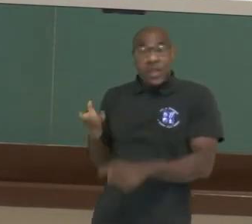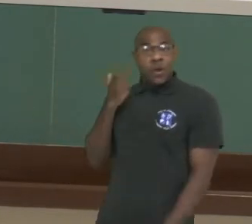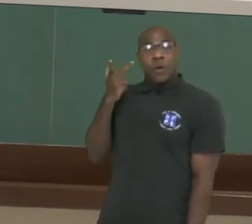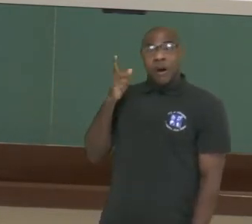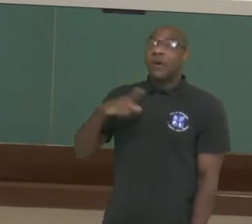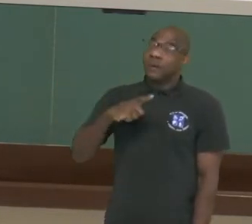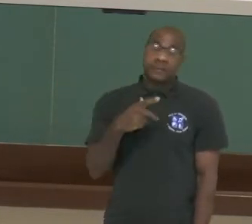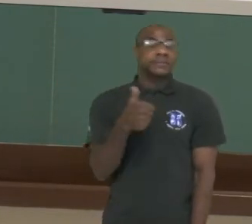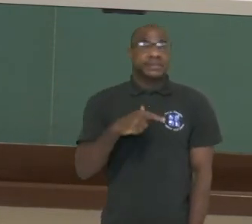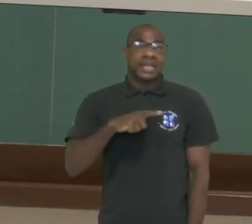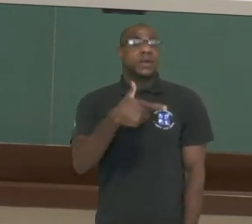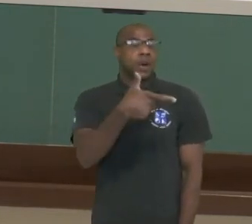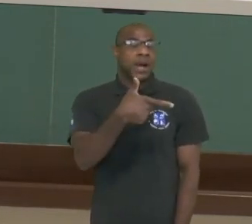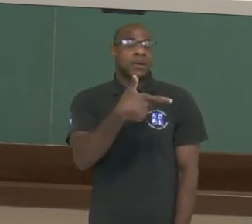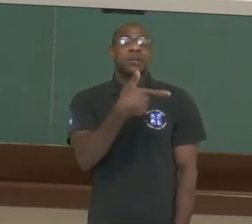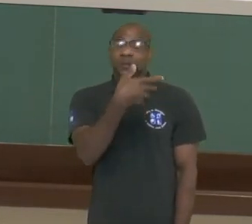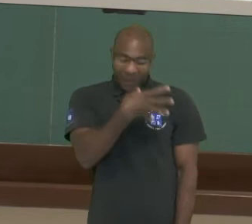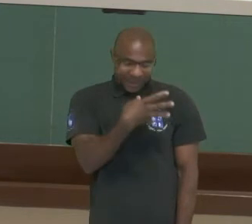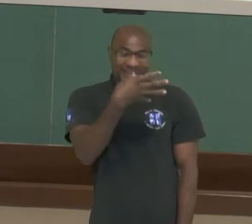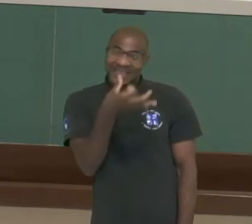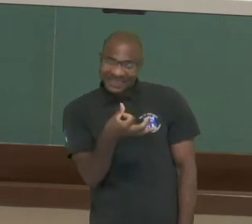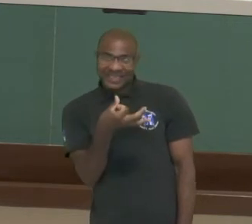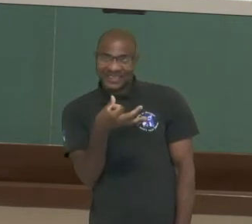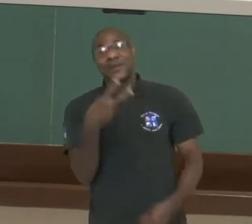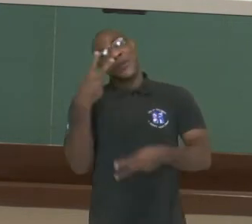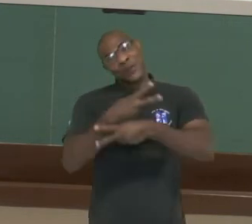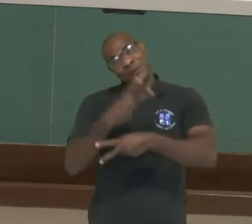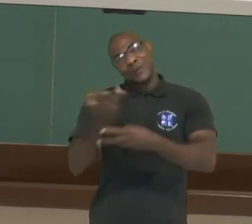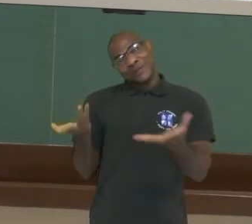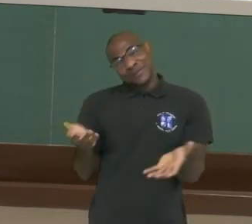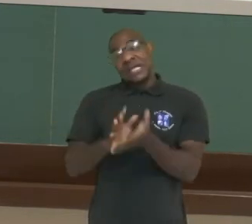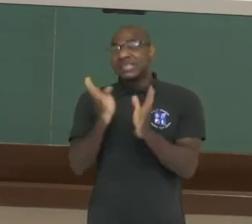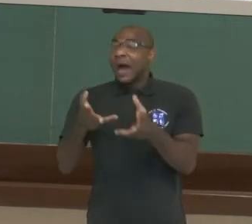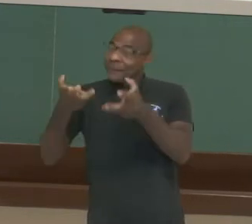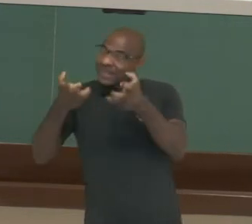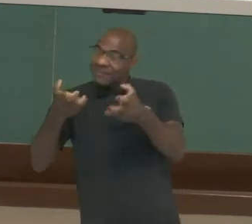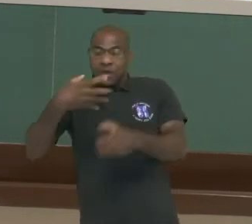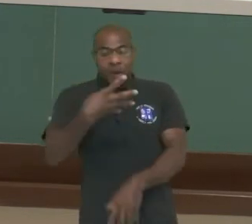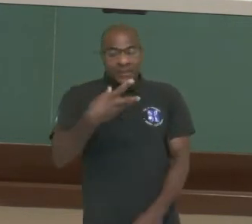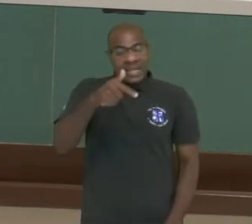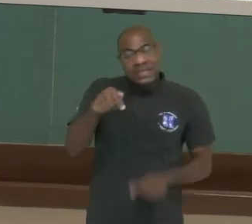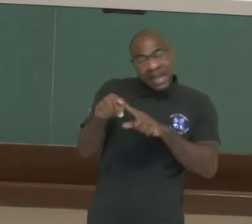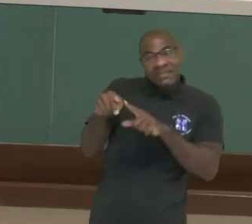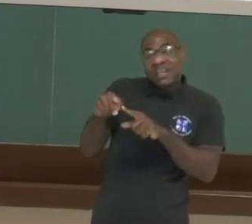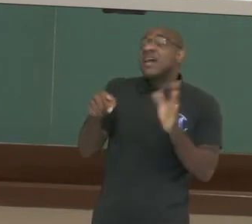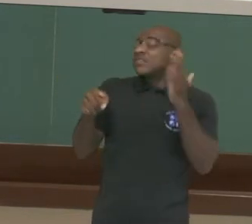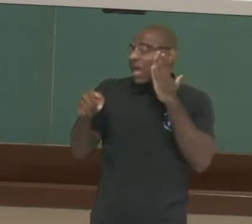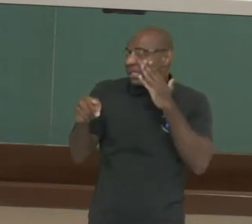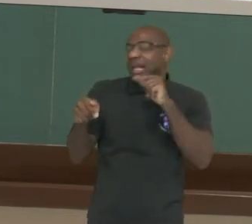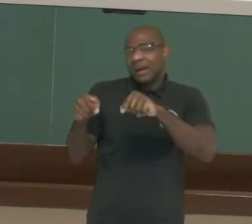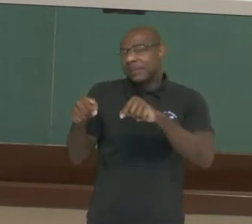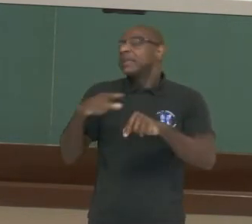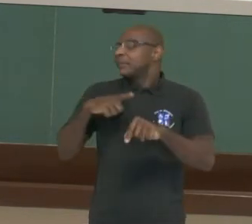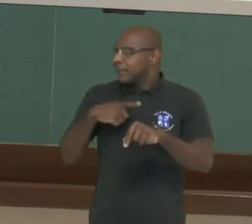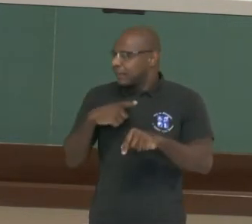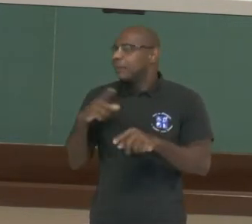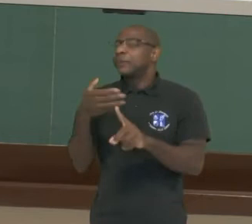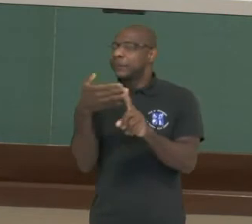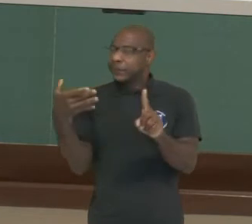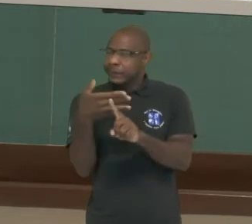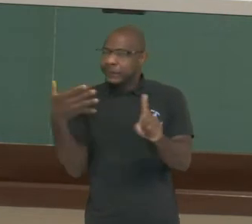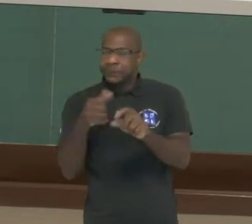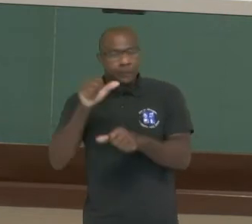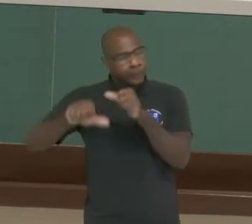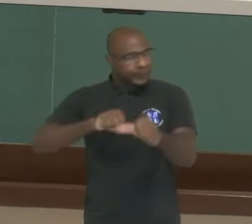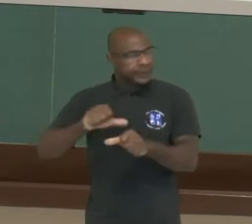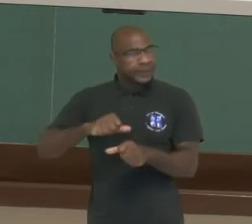46 cromossomos. Se eu já observo 47, eu já sei que esse indivíduo tem alguma síndrome, tem uma